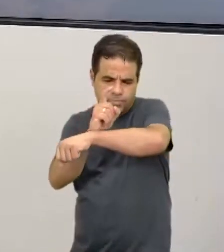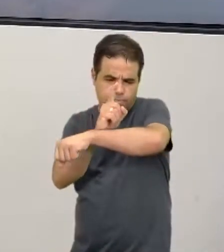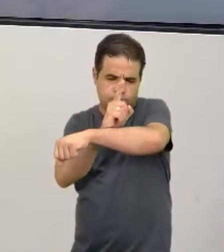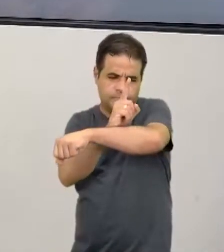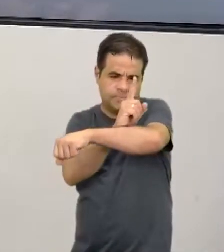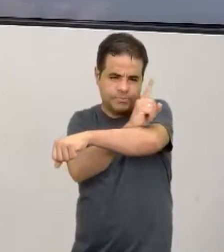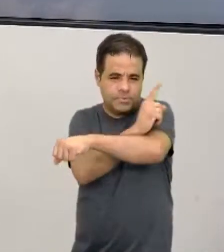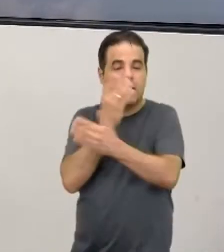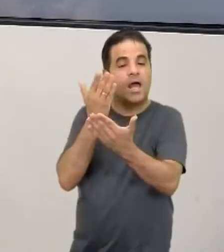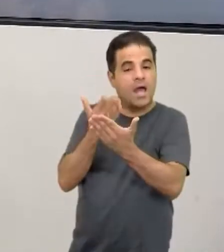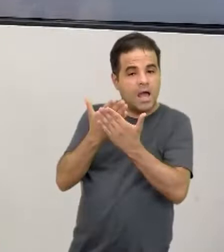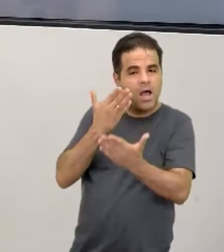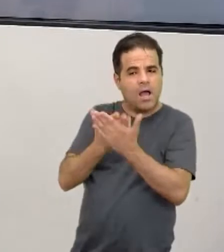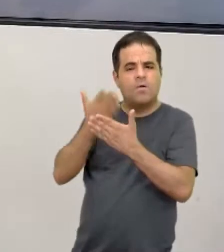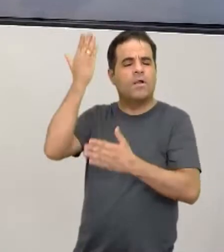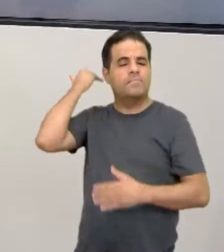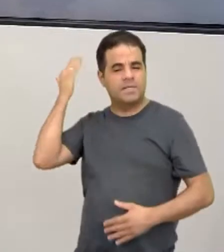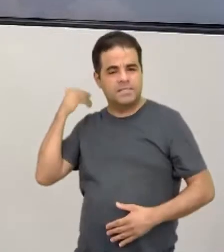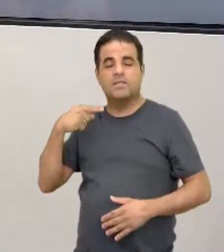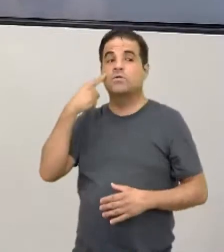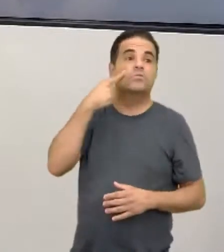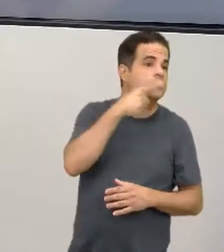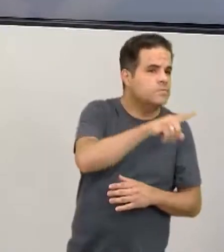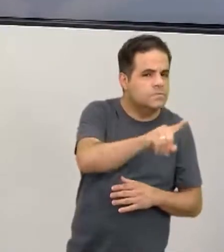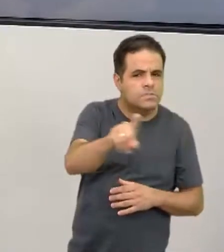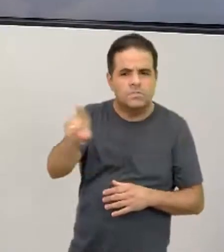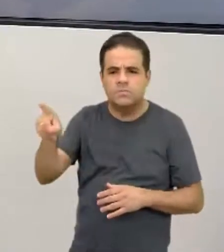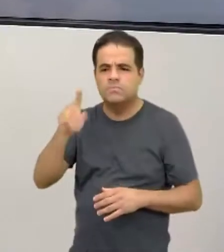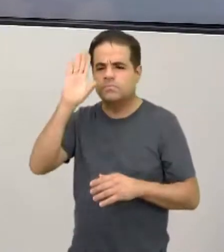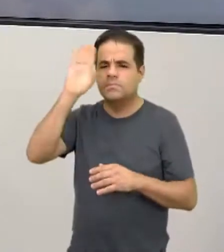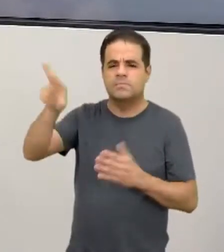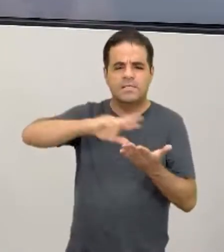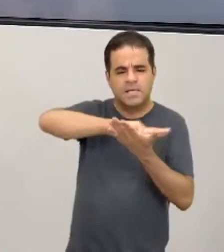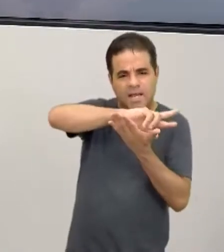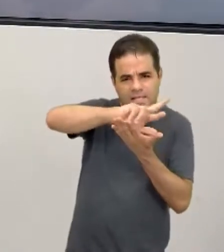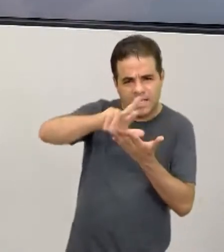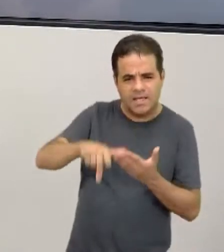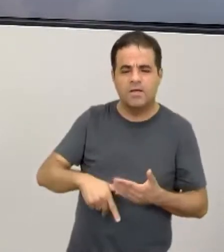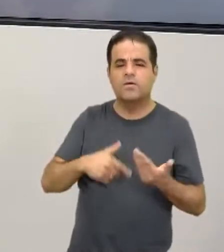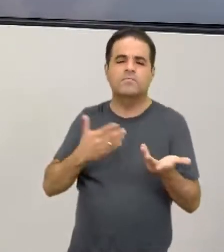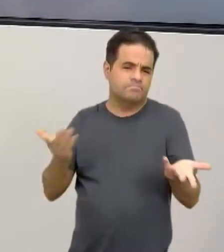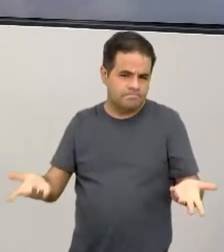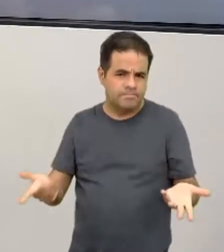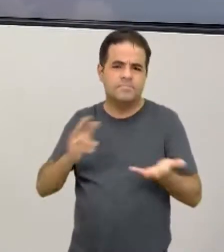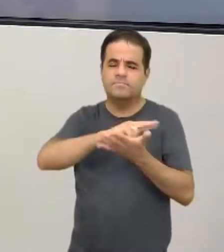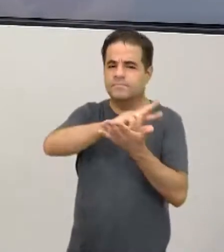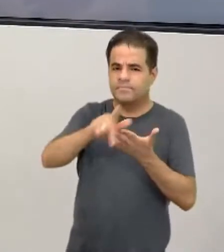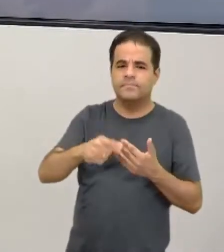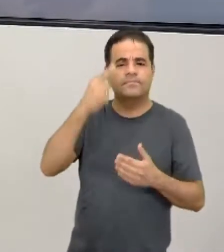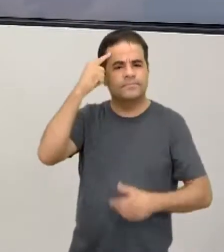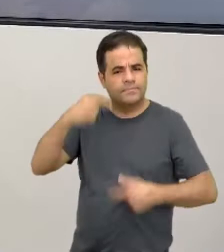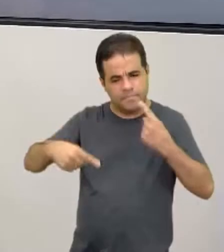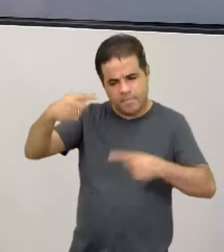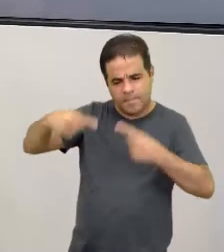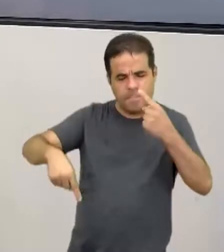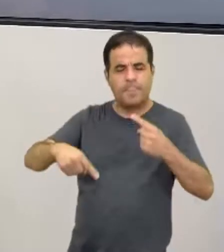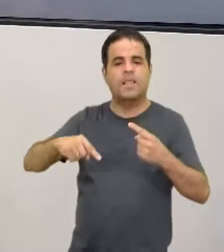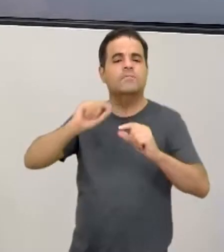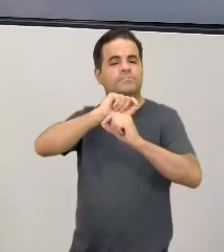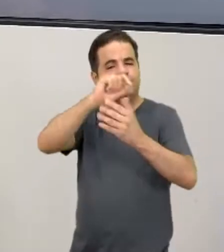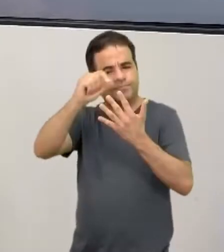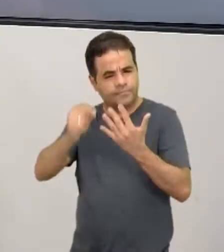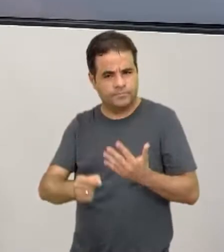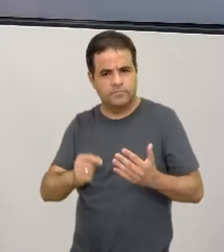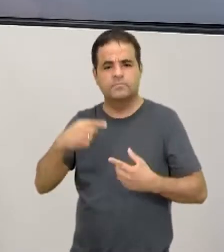na nossa aula passada, onde a gente viu ali uma das principais características, ou algumas, na verdade, né, a gente debateu aí algumas